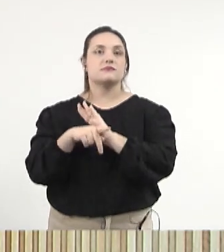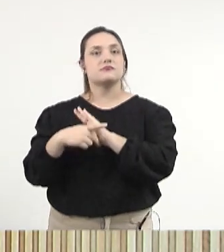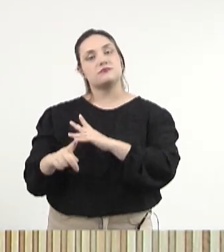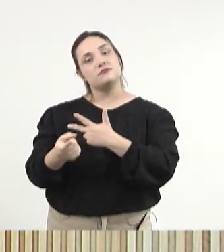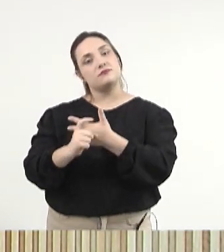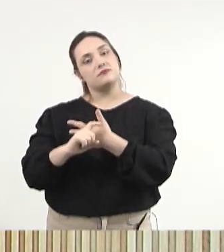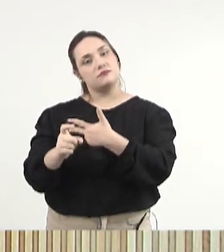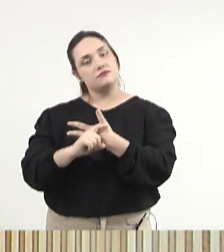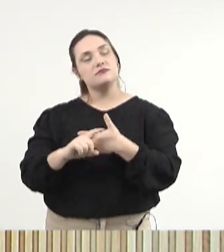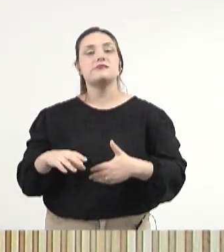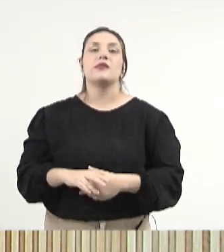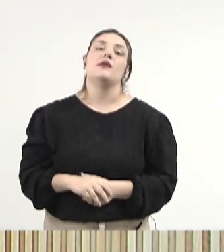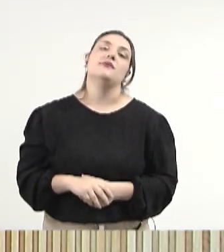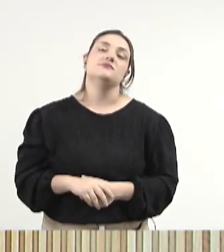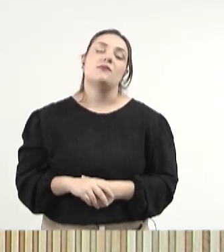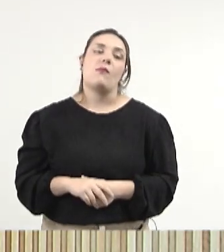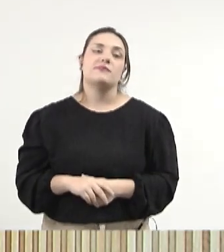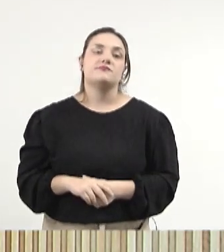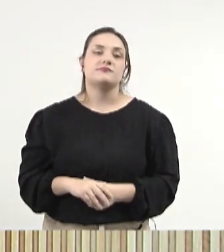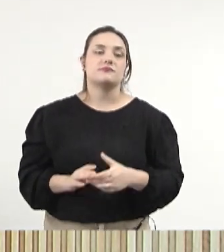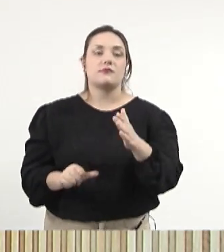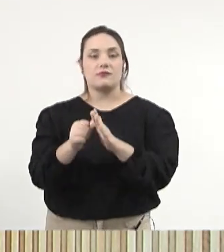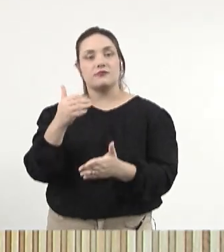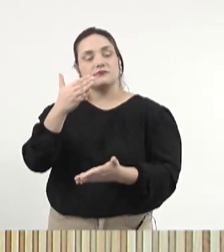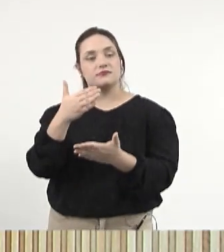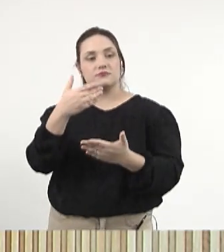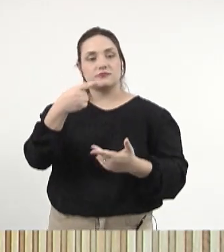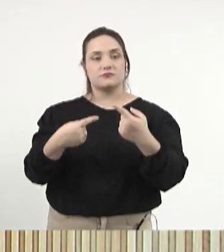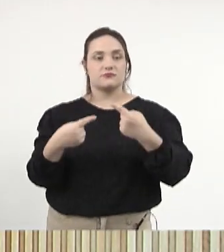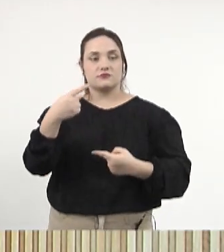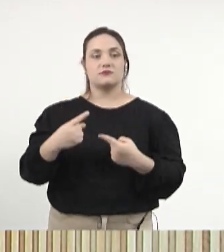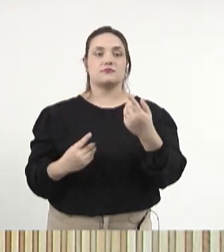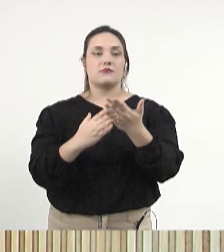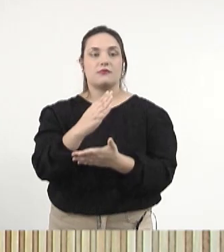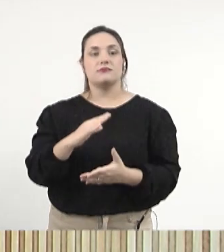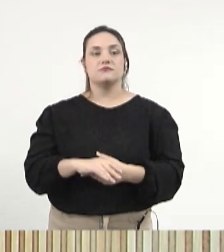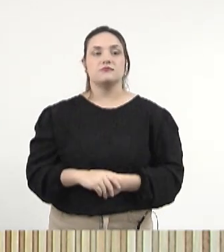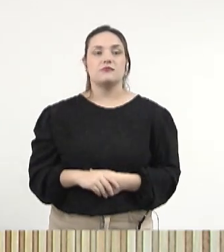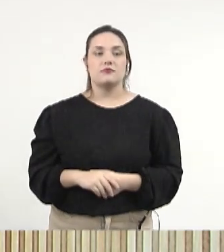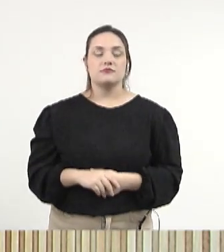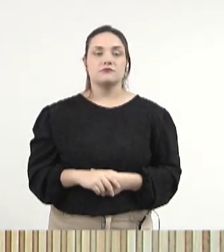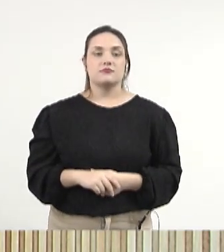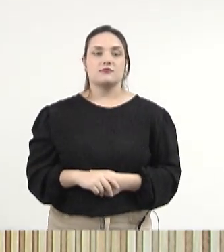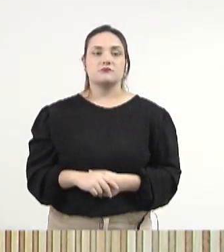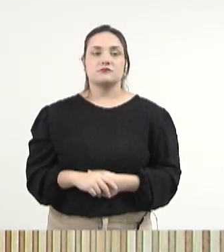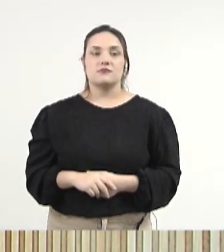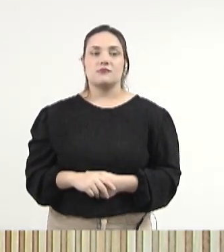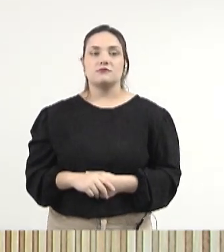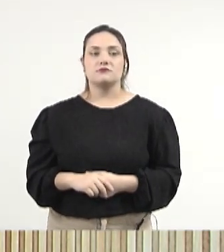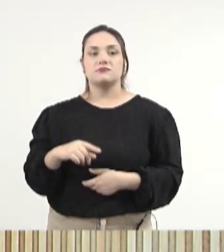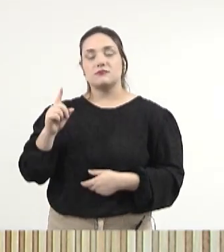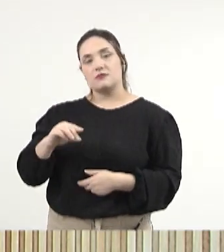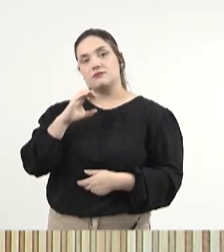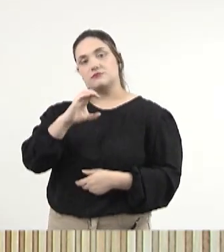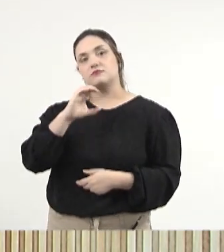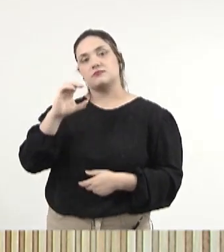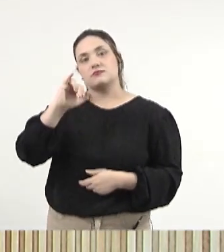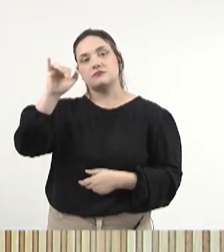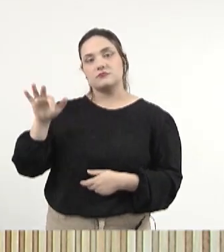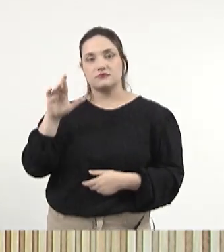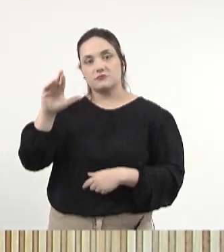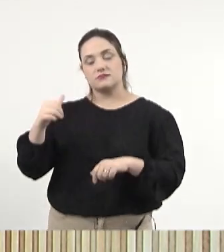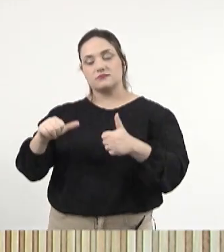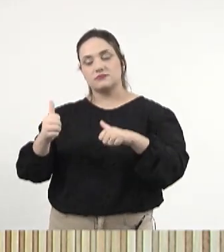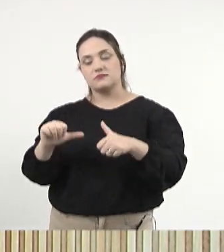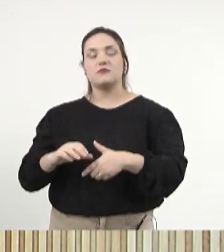o Poder Executivo, analisado em primeira discussão, projeto que na semana passada foi analisado pela Comissão de Constituição, Justiça